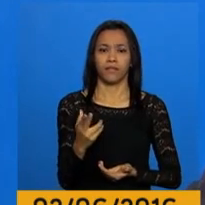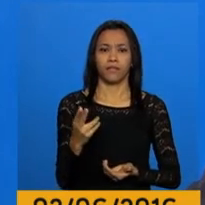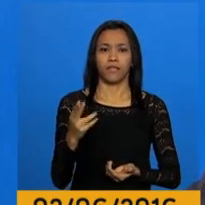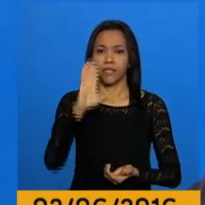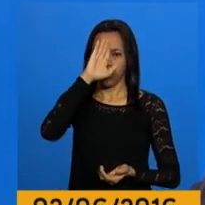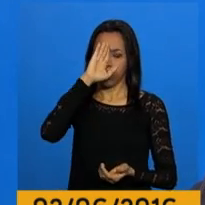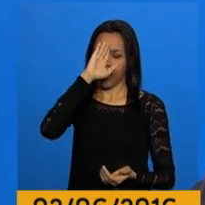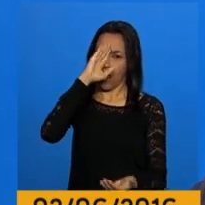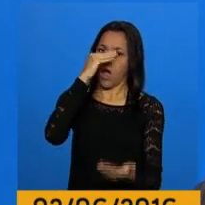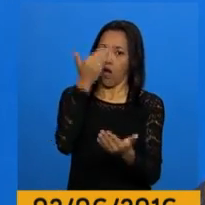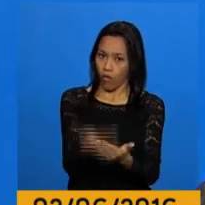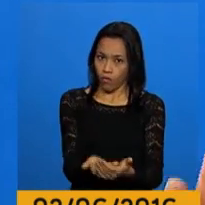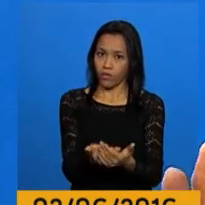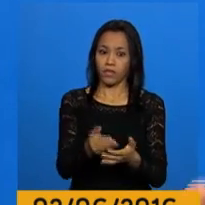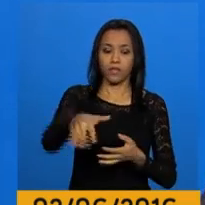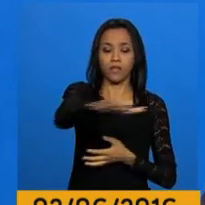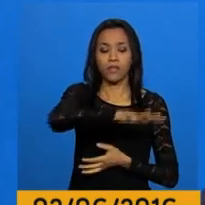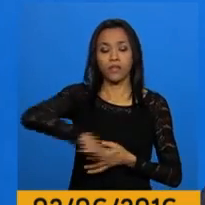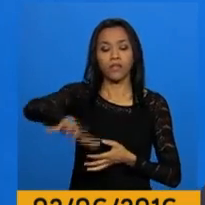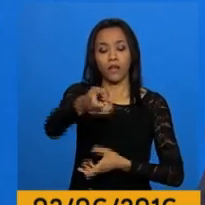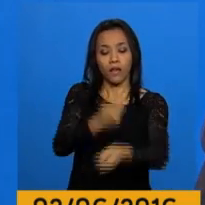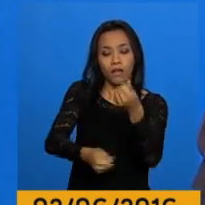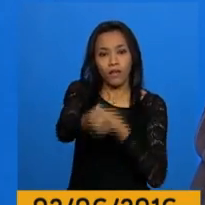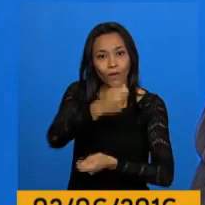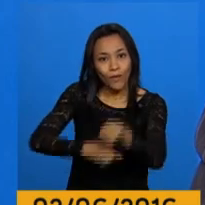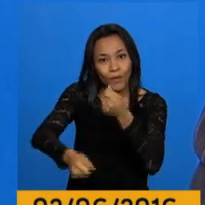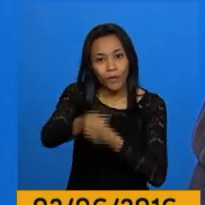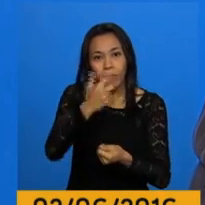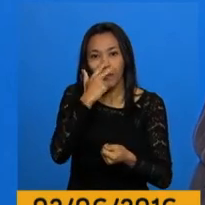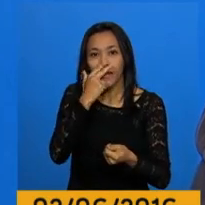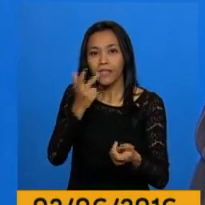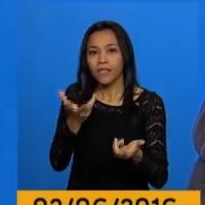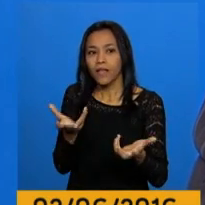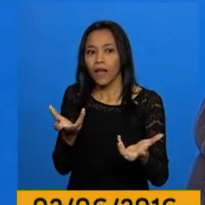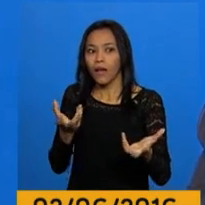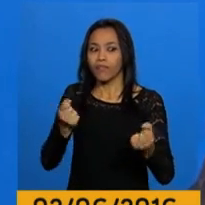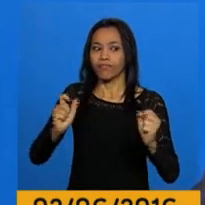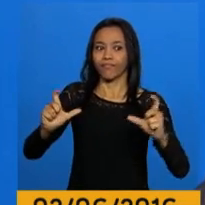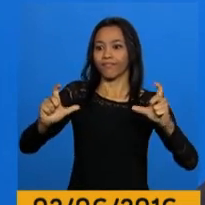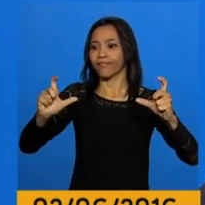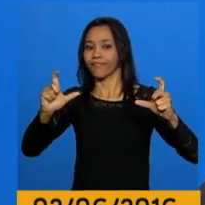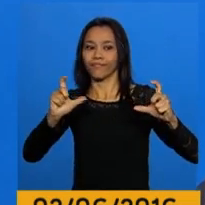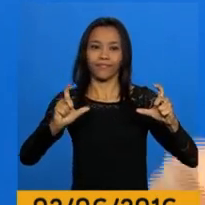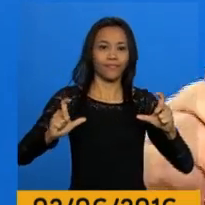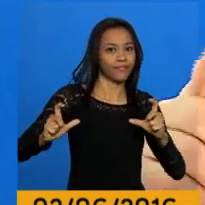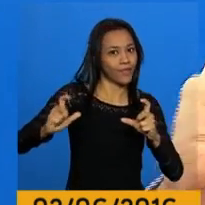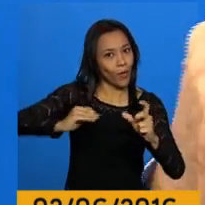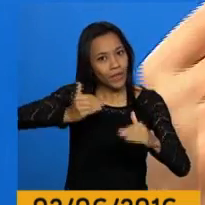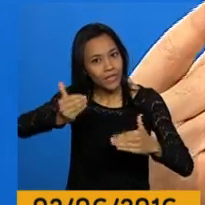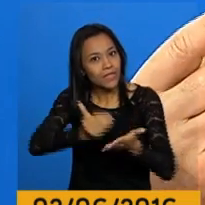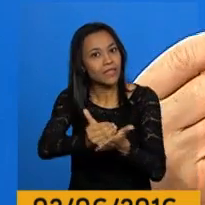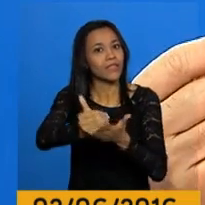na economia dá sinais de que está retornando. Vários veículos registraram isso hoje. Este é o